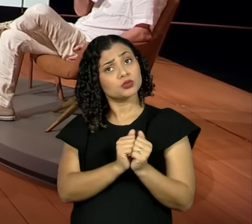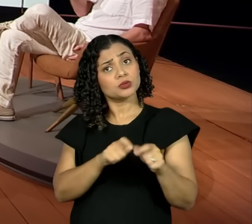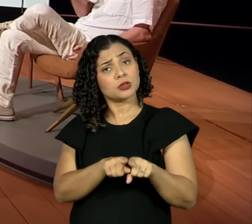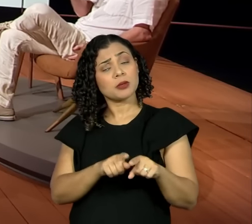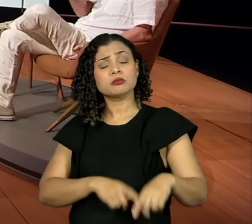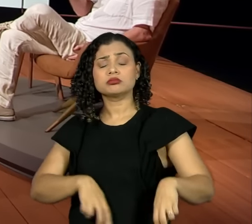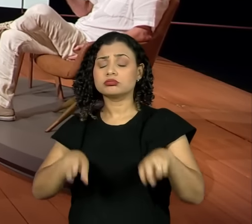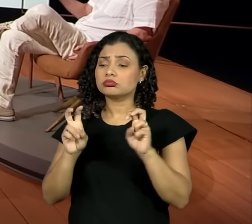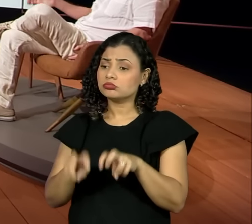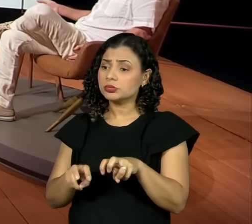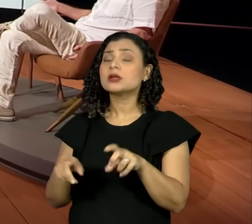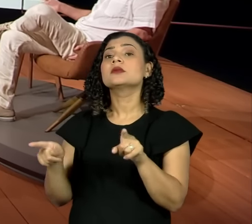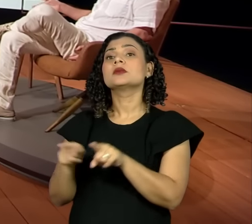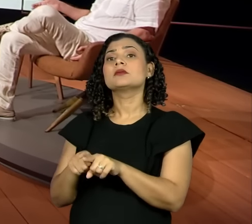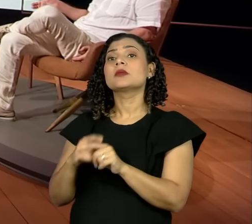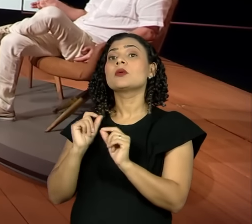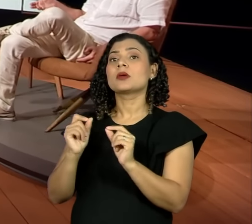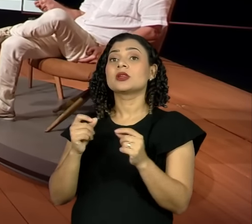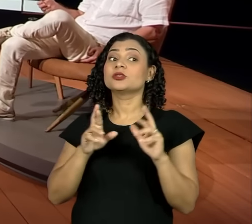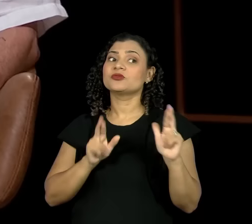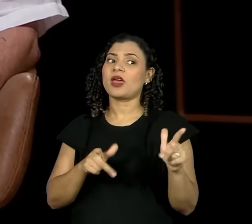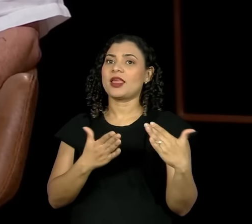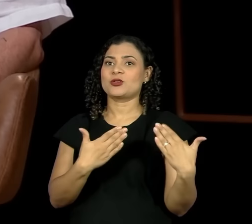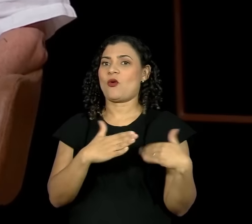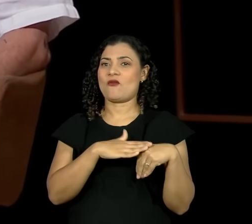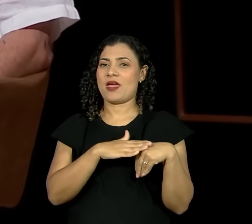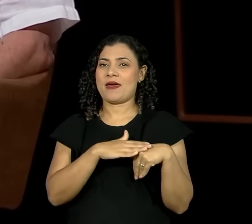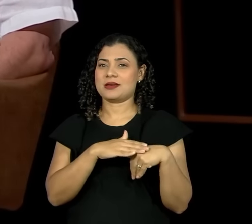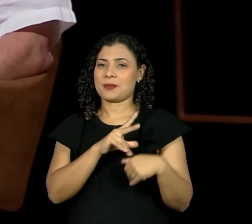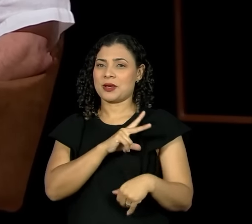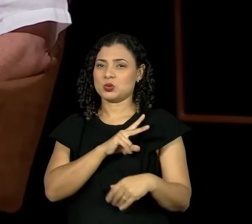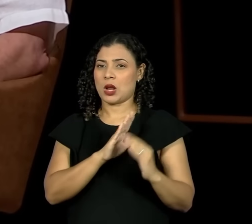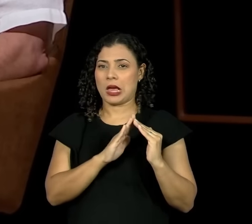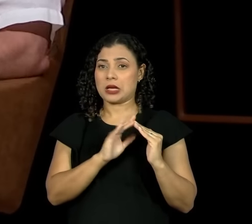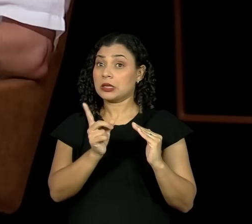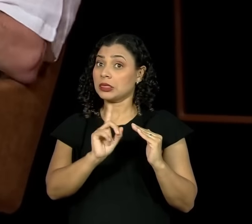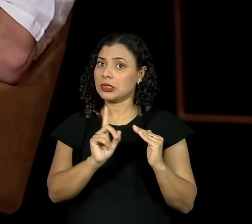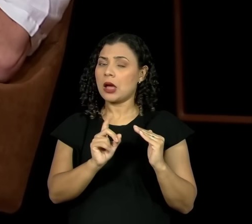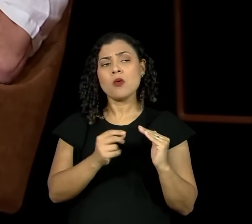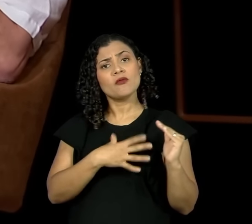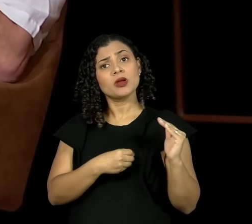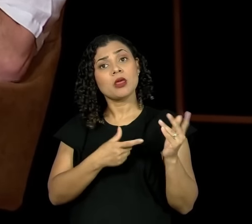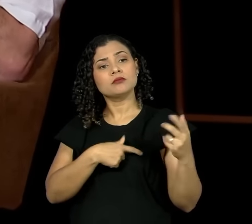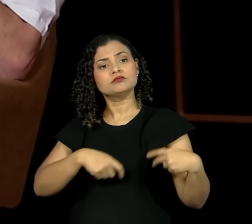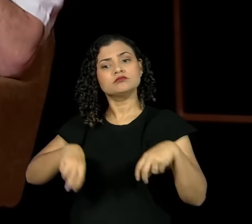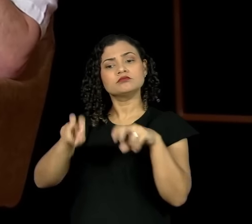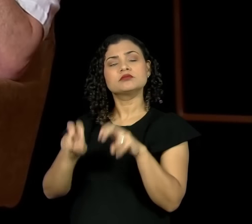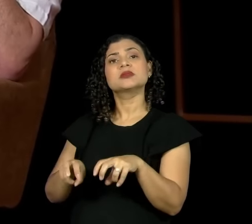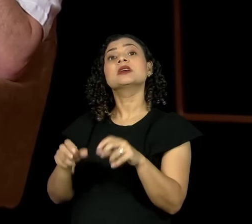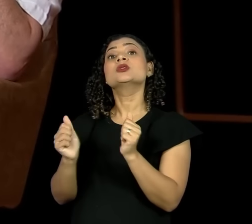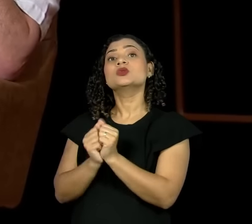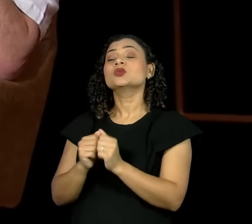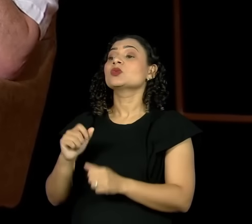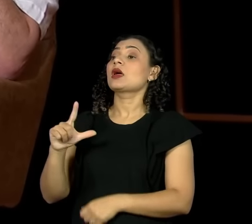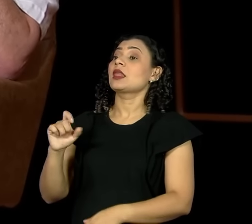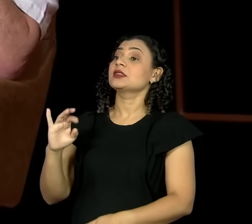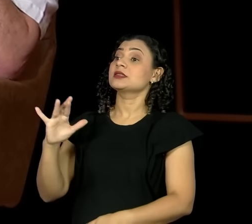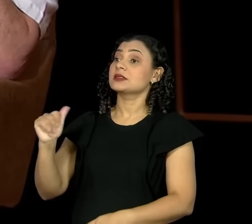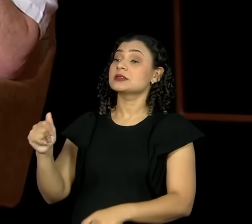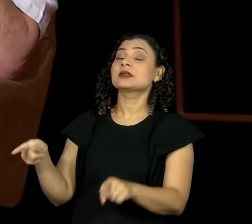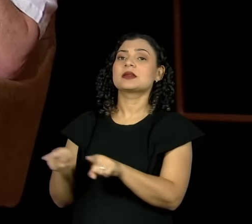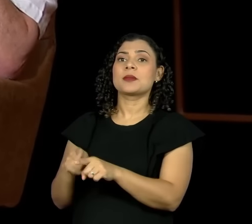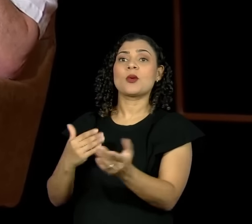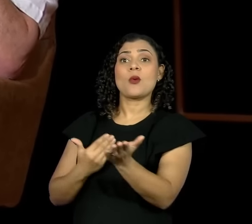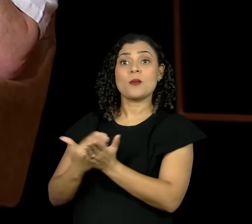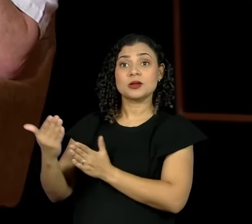diferente das nossas conversas certo e e a maneira como a Letícia entrou na